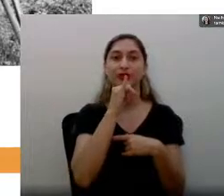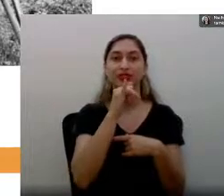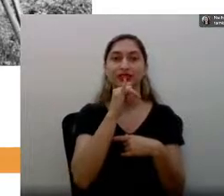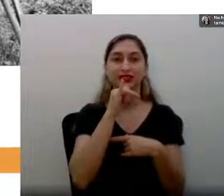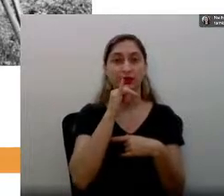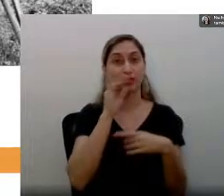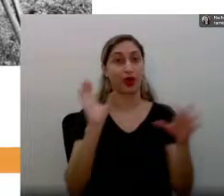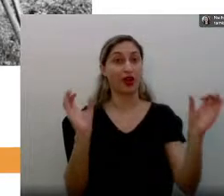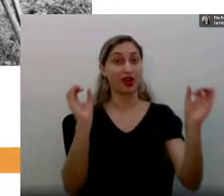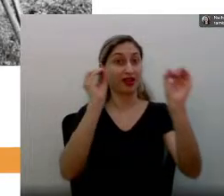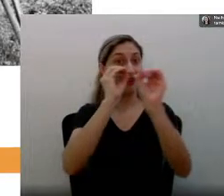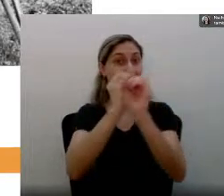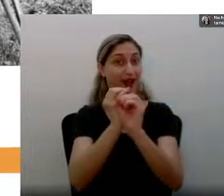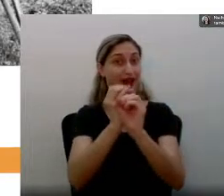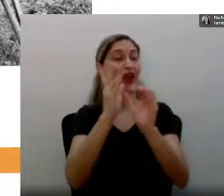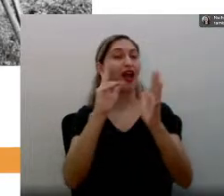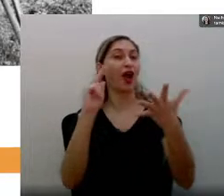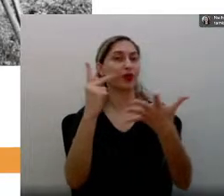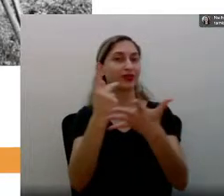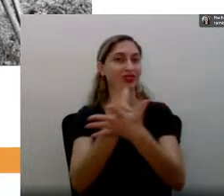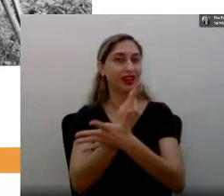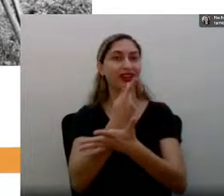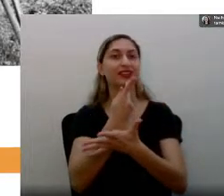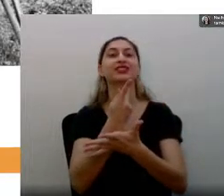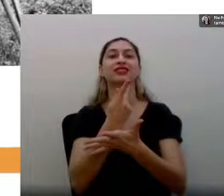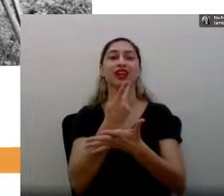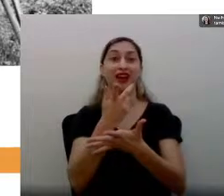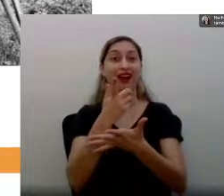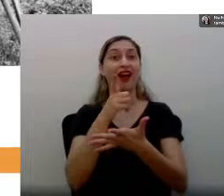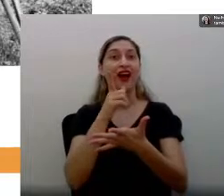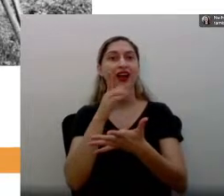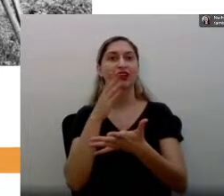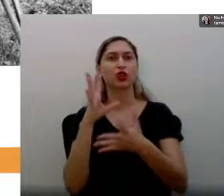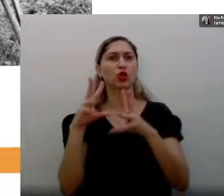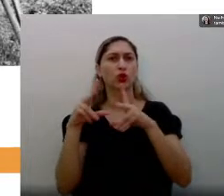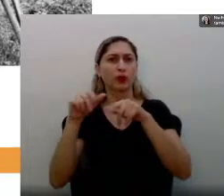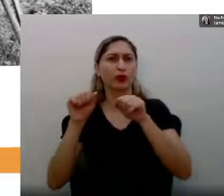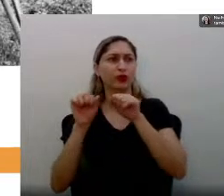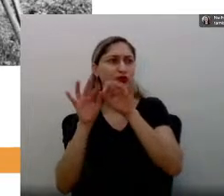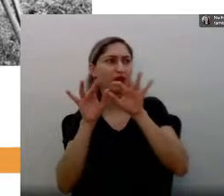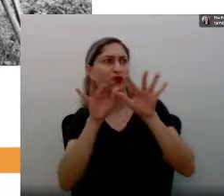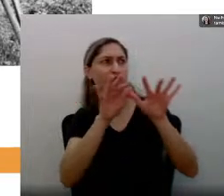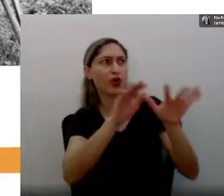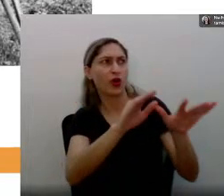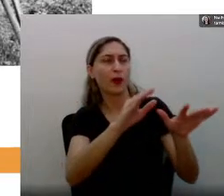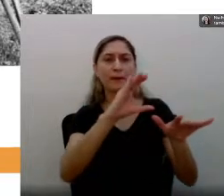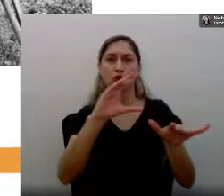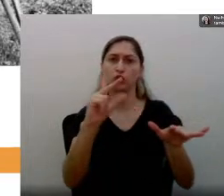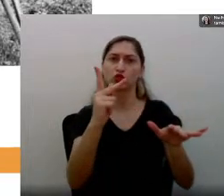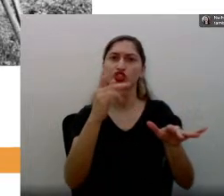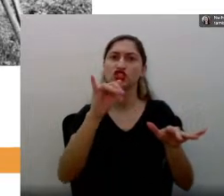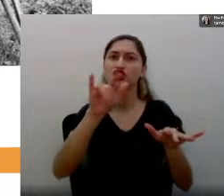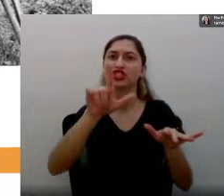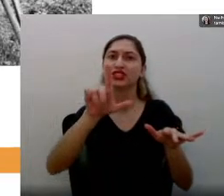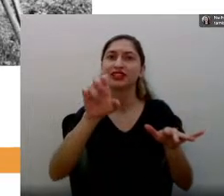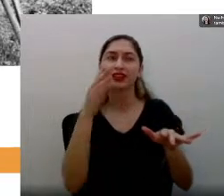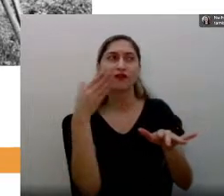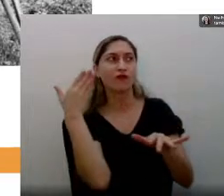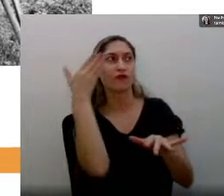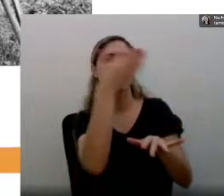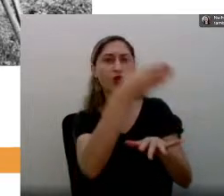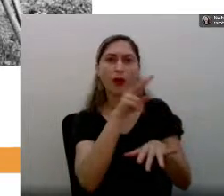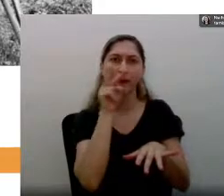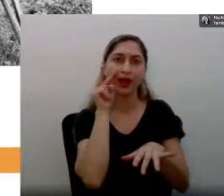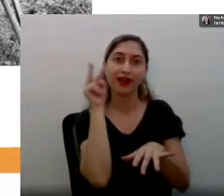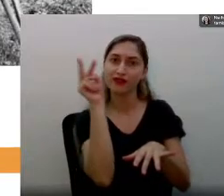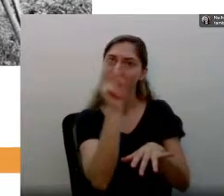para poder fazer observação foi super divulgado a gente vê as pessoas que estavam lá para poder fazer essa observação é uma coisa parecida